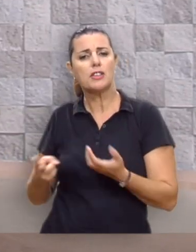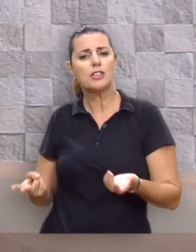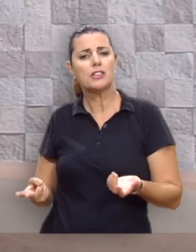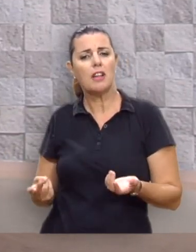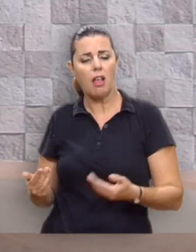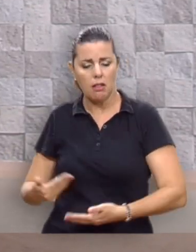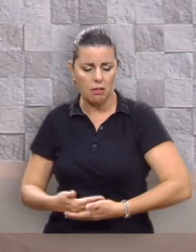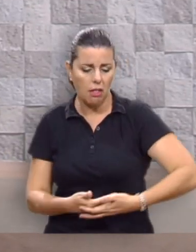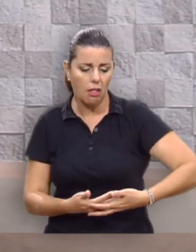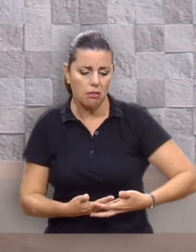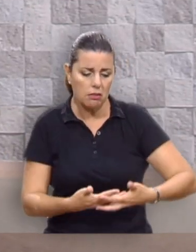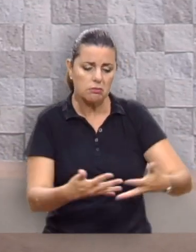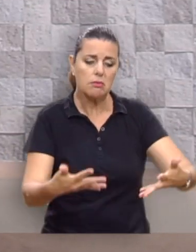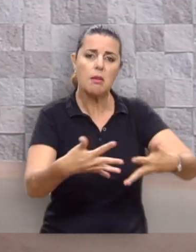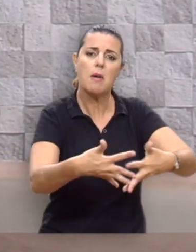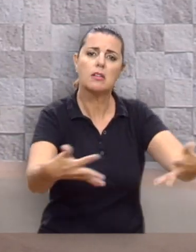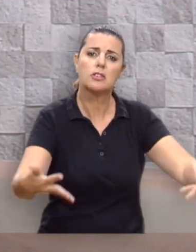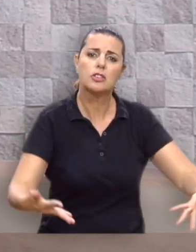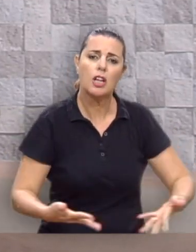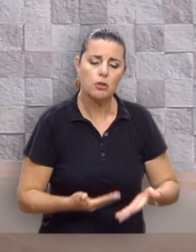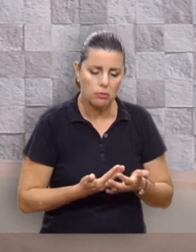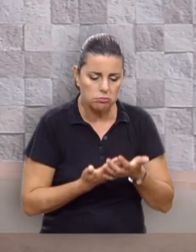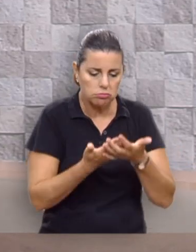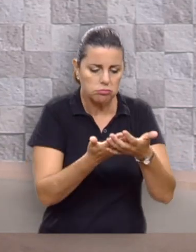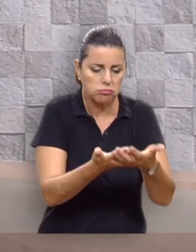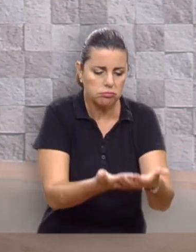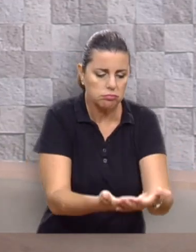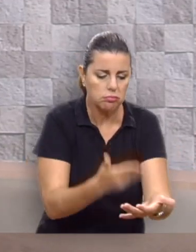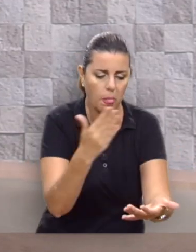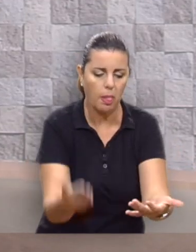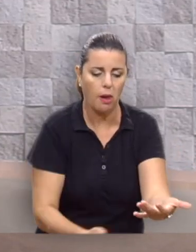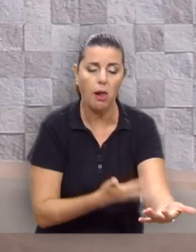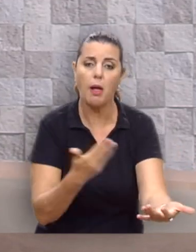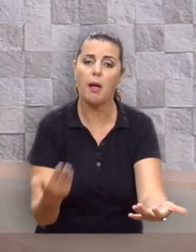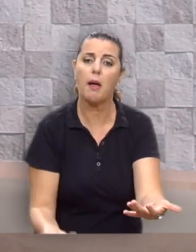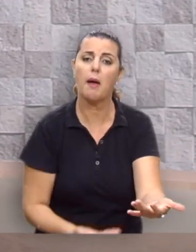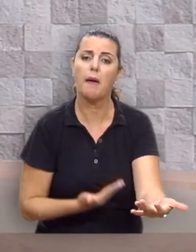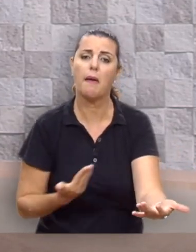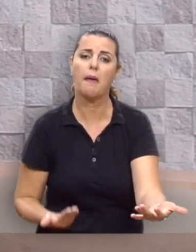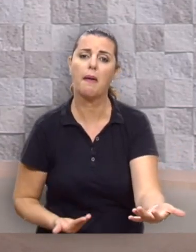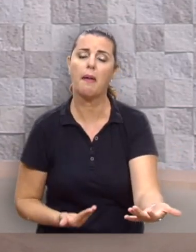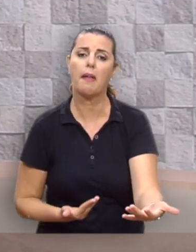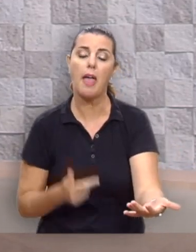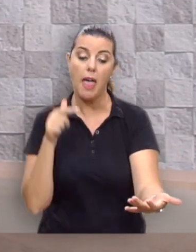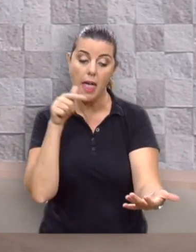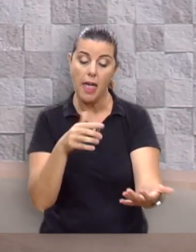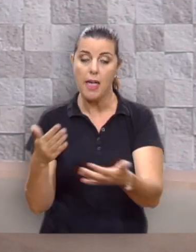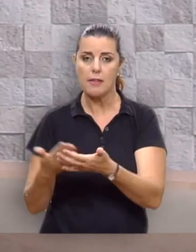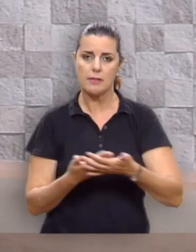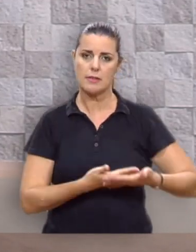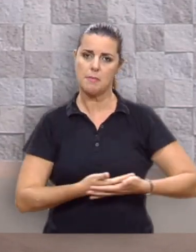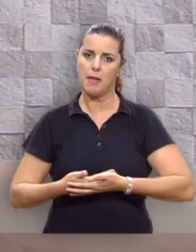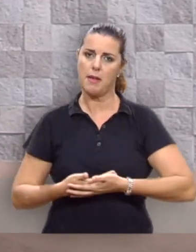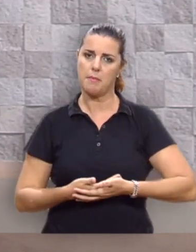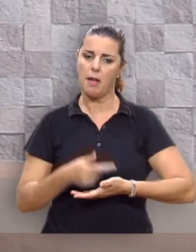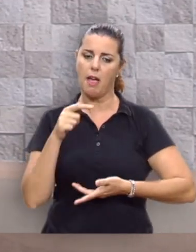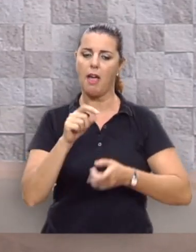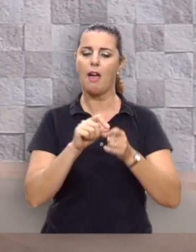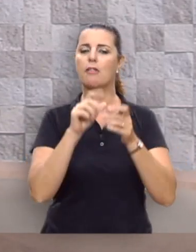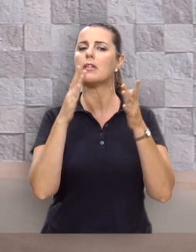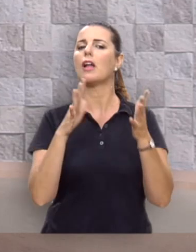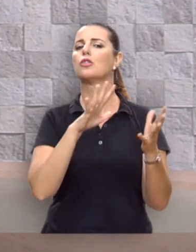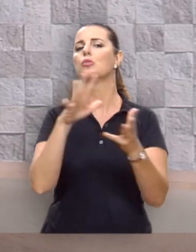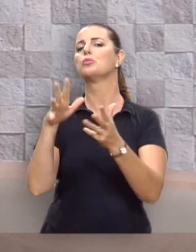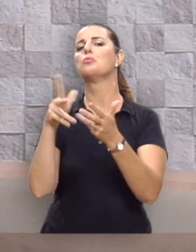é deitado numa manjedoura, enfaixado em panos. Aquele bebê é o Criador